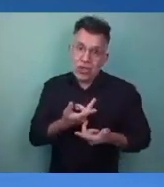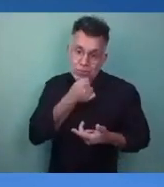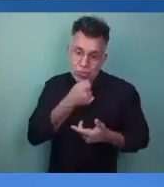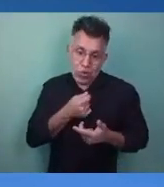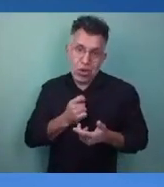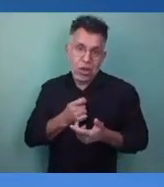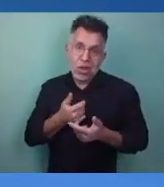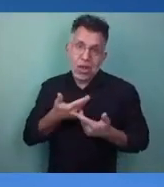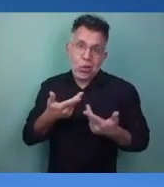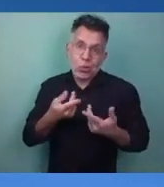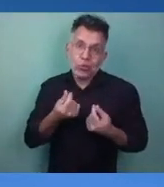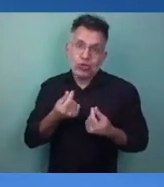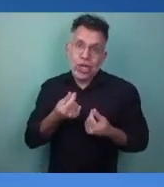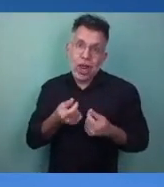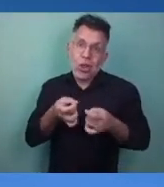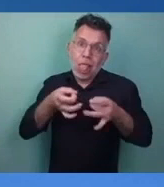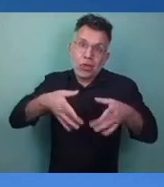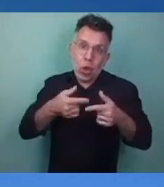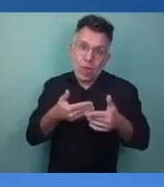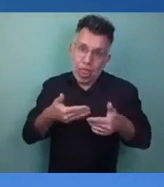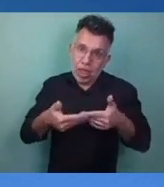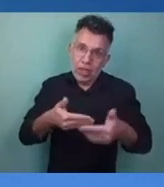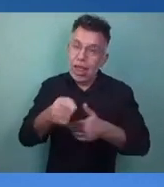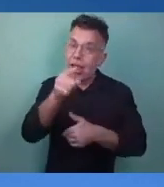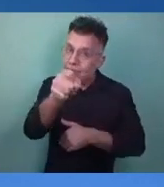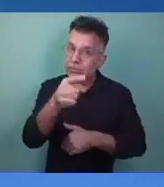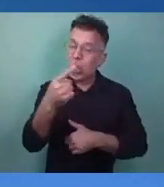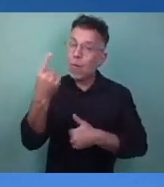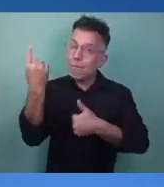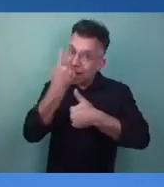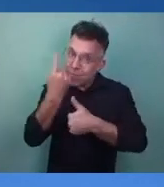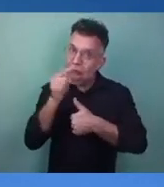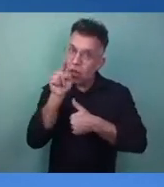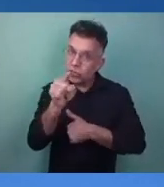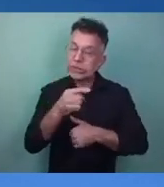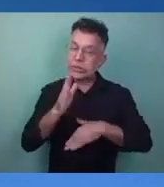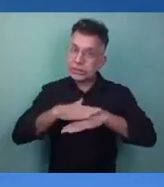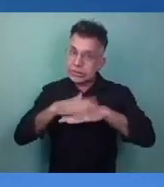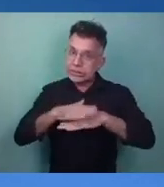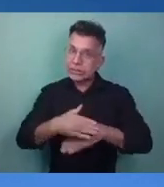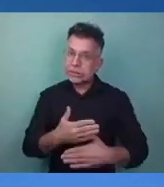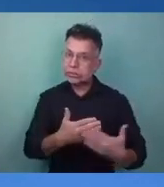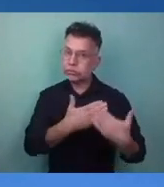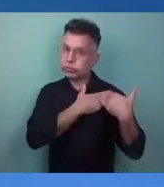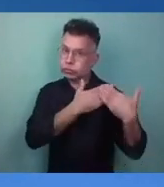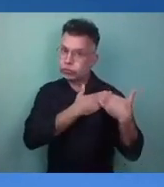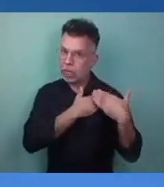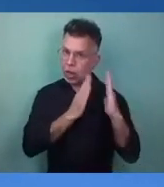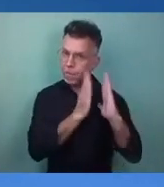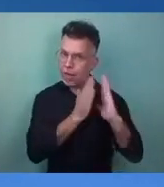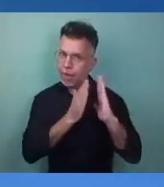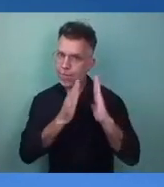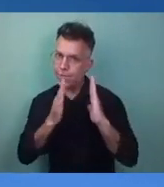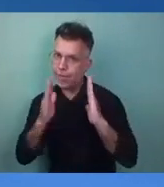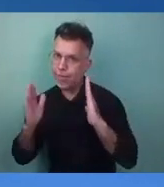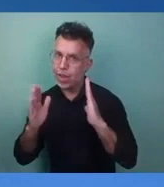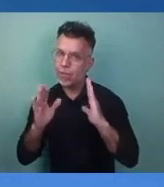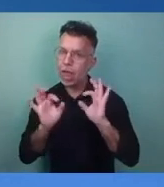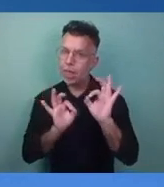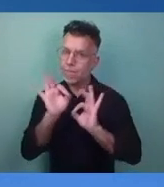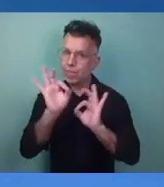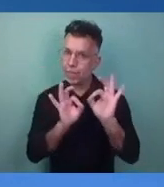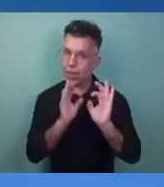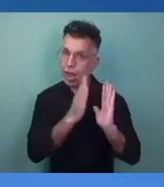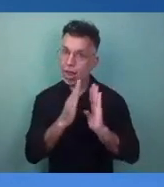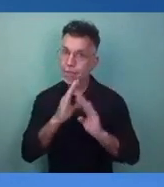o primeiro ponto. Se você não criar a disciplina de investir para os seus objetivos e